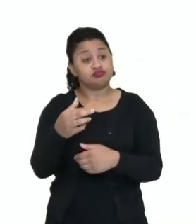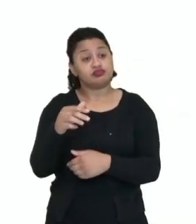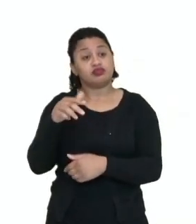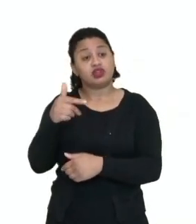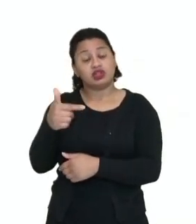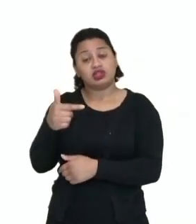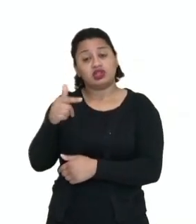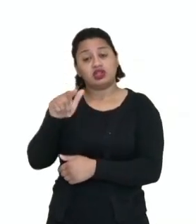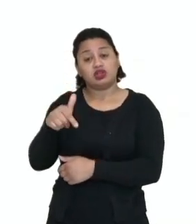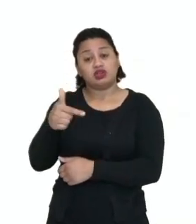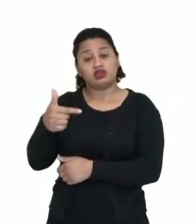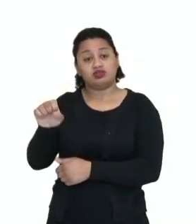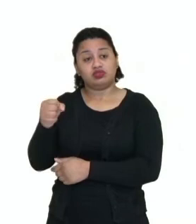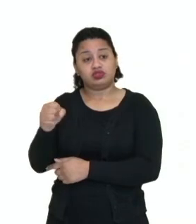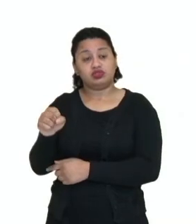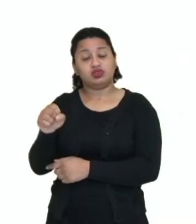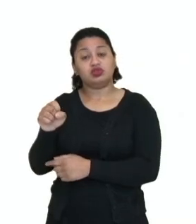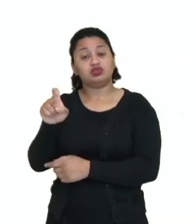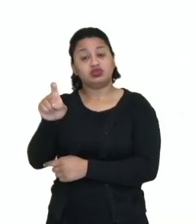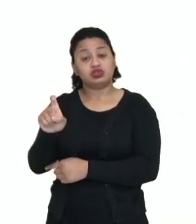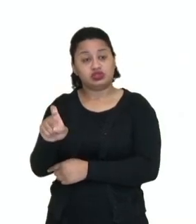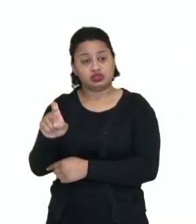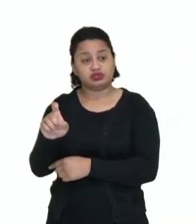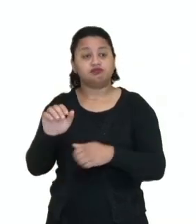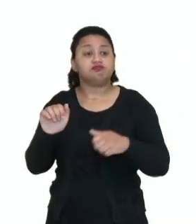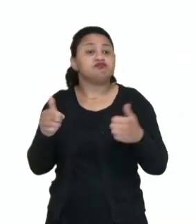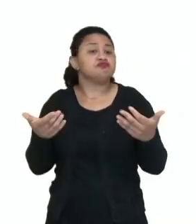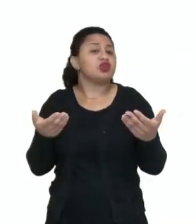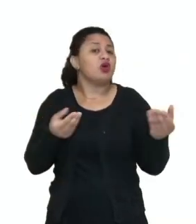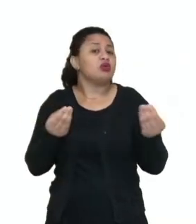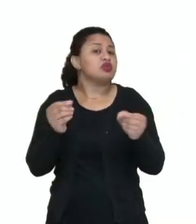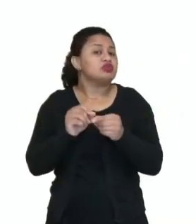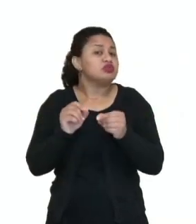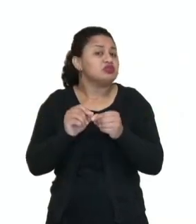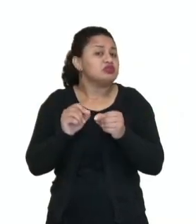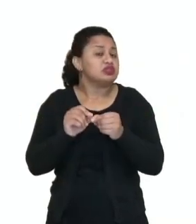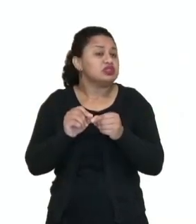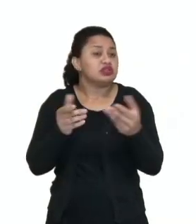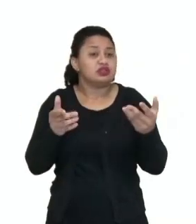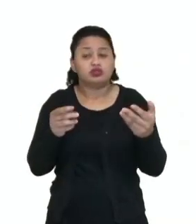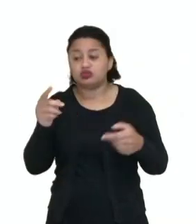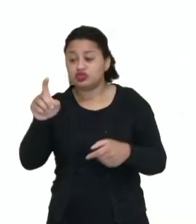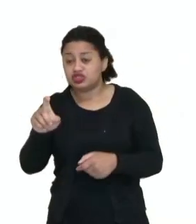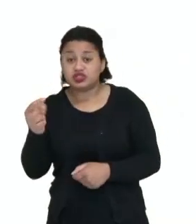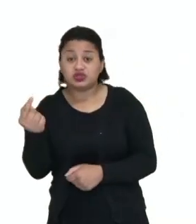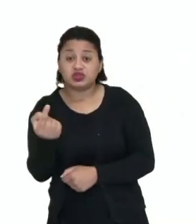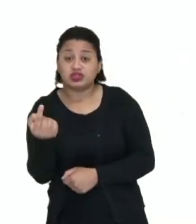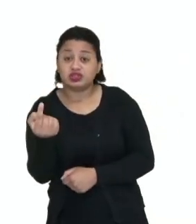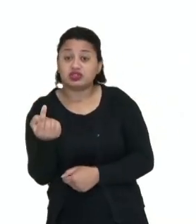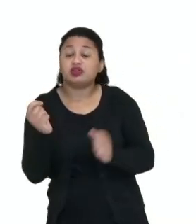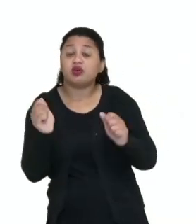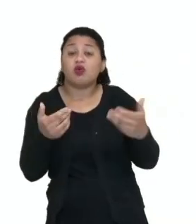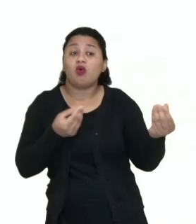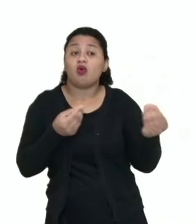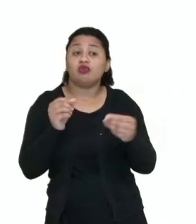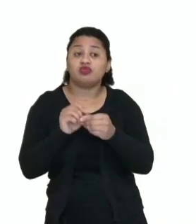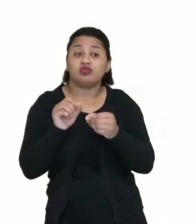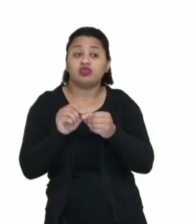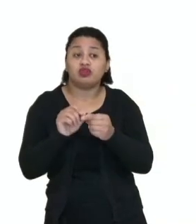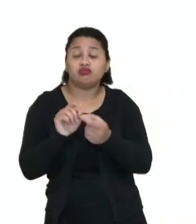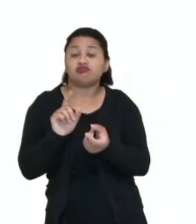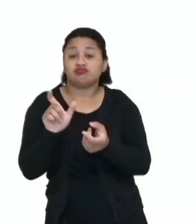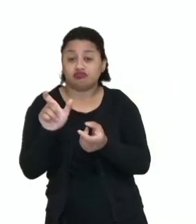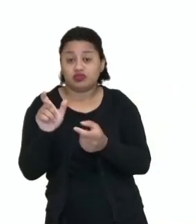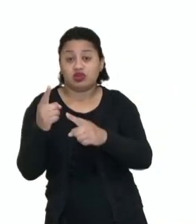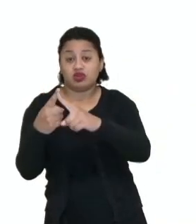248,16, igual 5,28 vezes x. Eu tenho que isolar esse x, minha gente. Para esse x ficar isolado, aquilo que